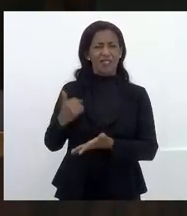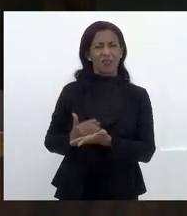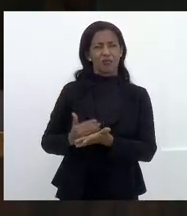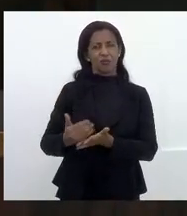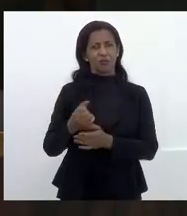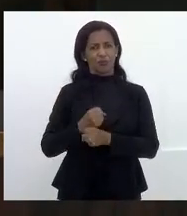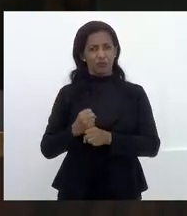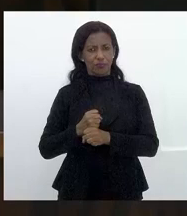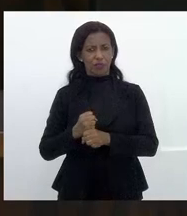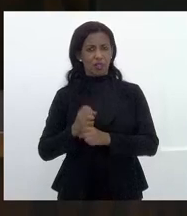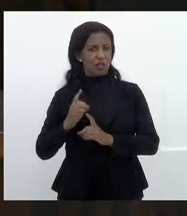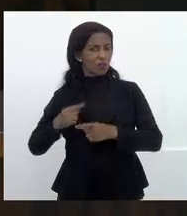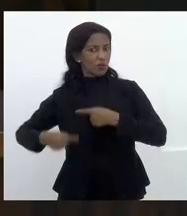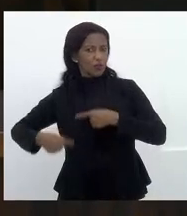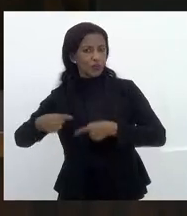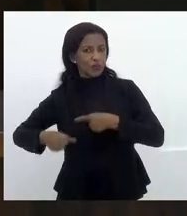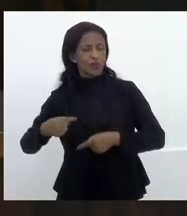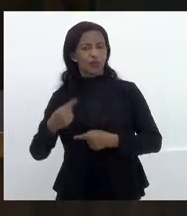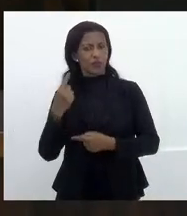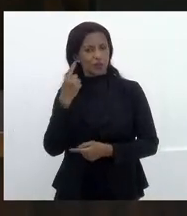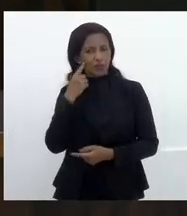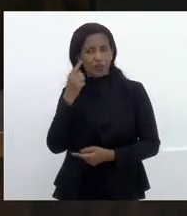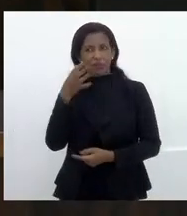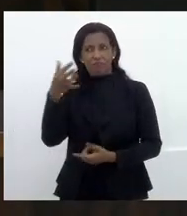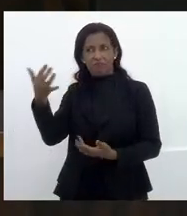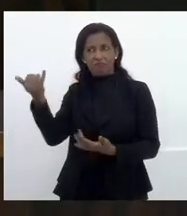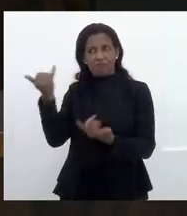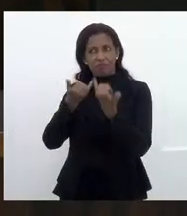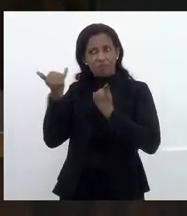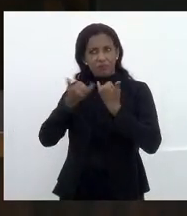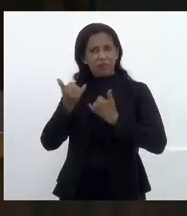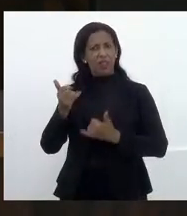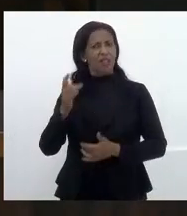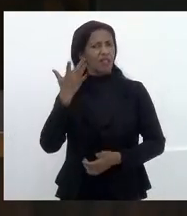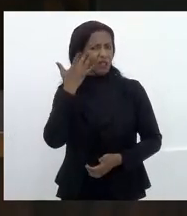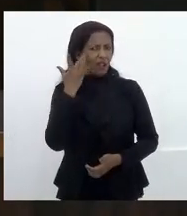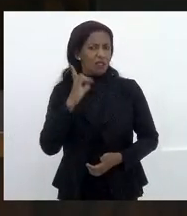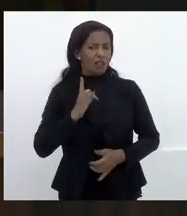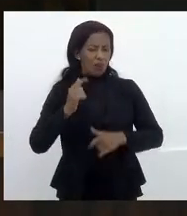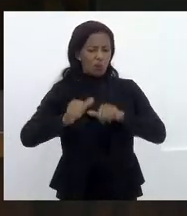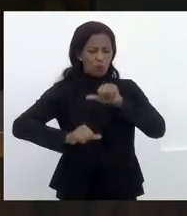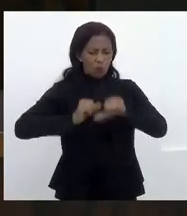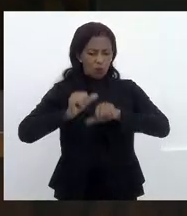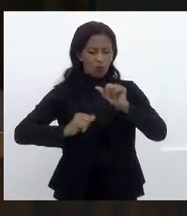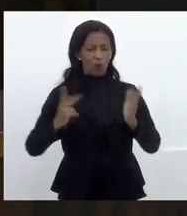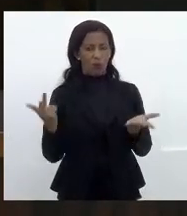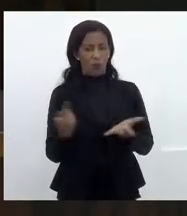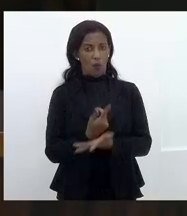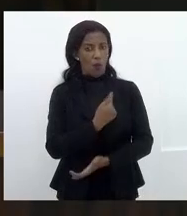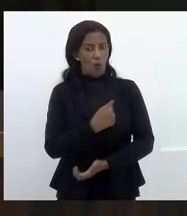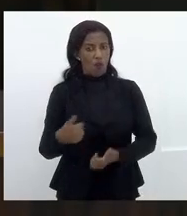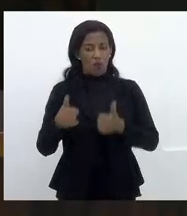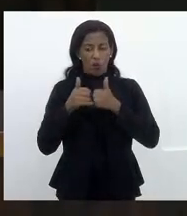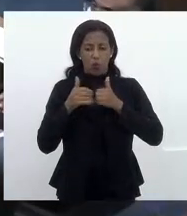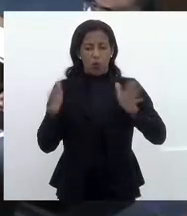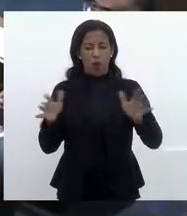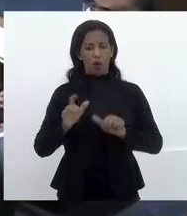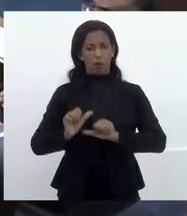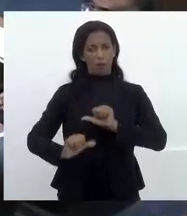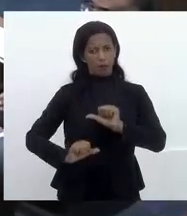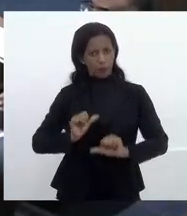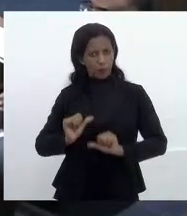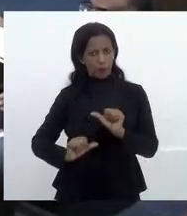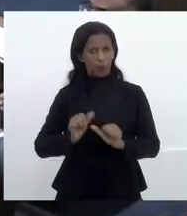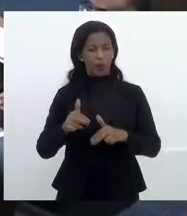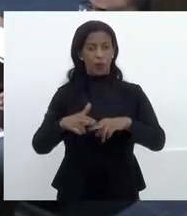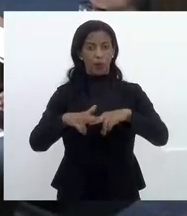discutindo com as representações a gente tem ouvido muito e eu tenho convicção que ainda há mudanças para serem feitas o governo tá aberto essas mudanças